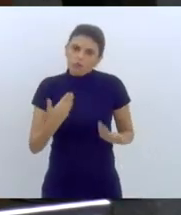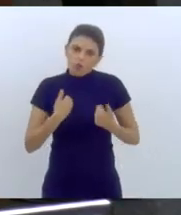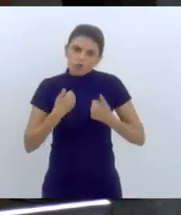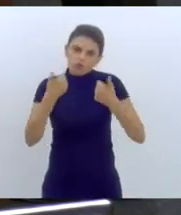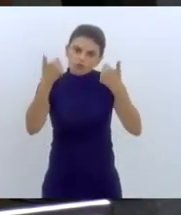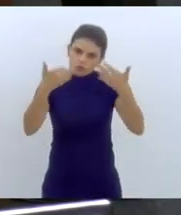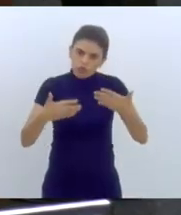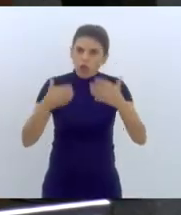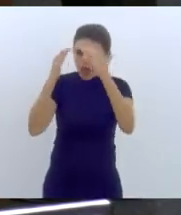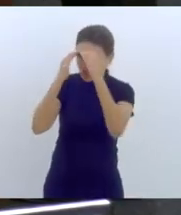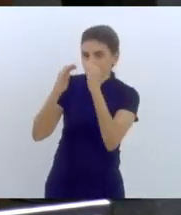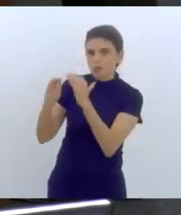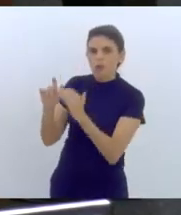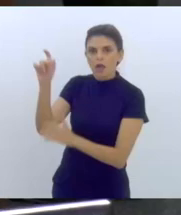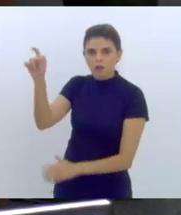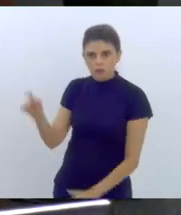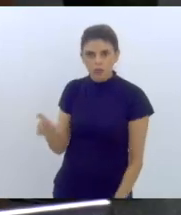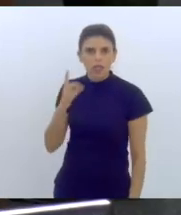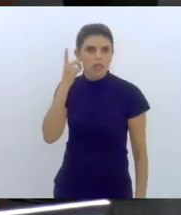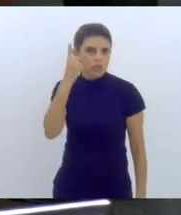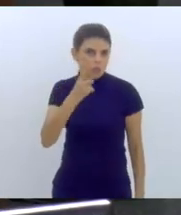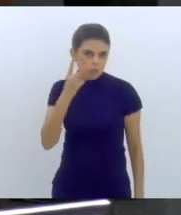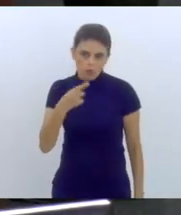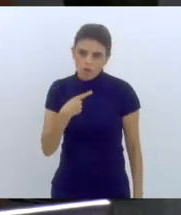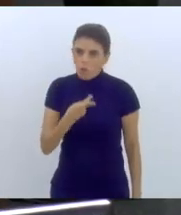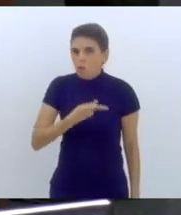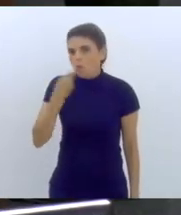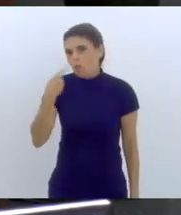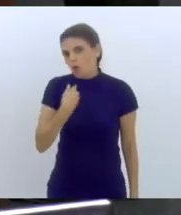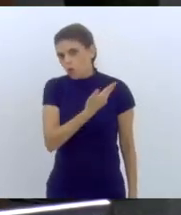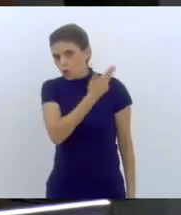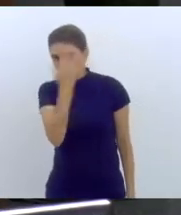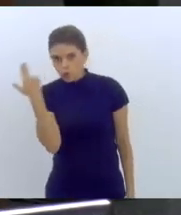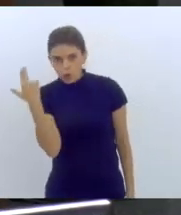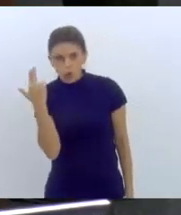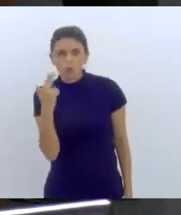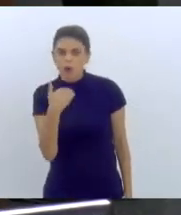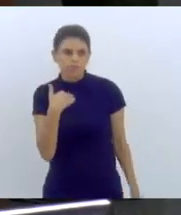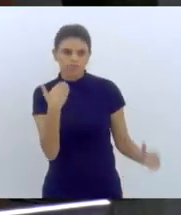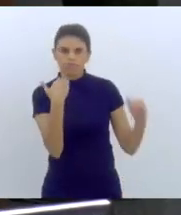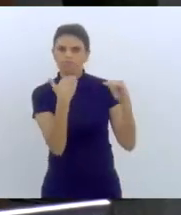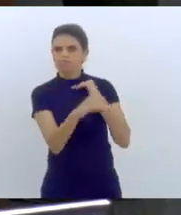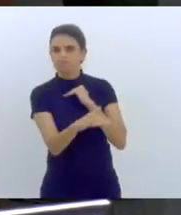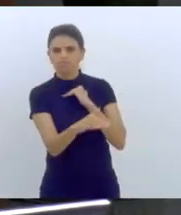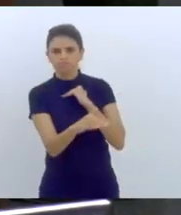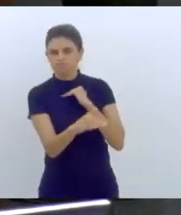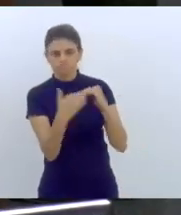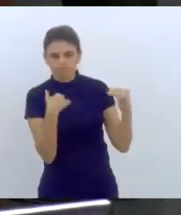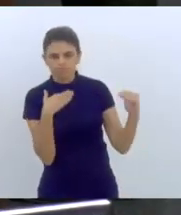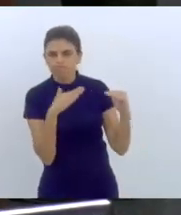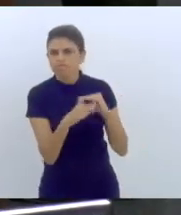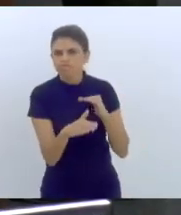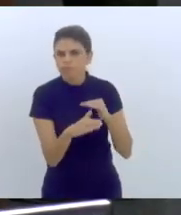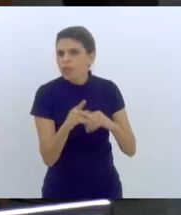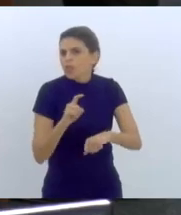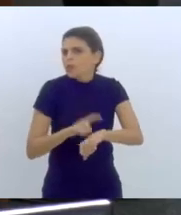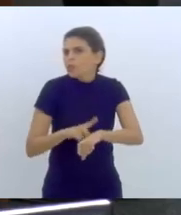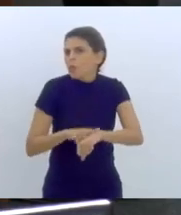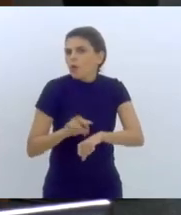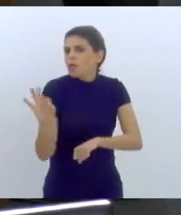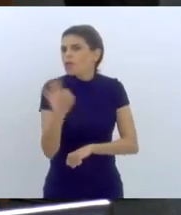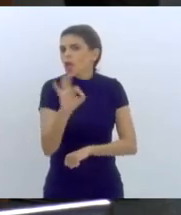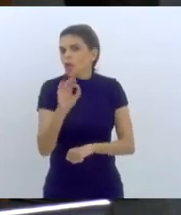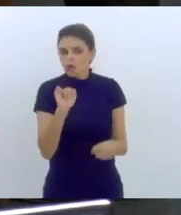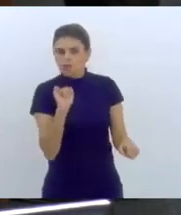respeito pelo deputado que me citou, mas divergi radicalmente dele, porque em nenhum momento o regimento